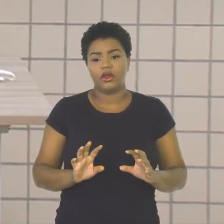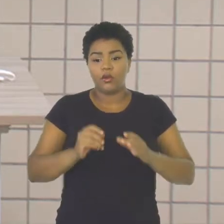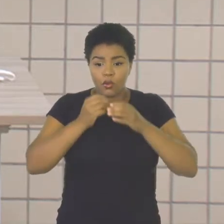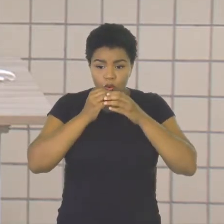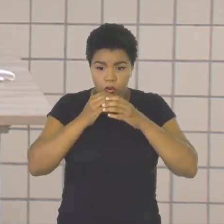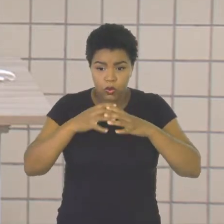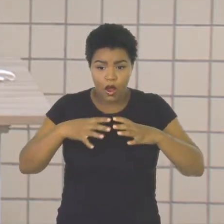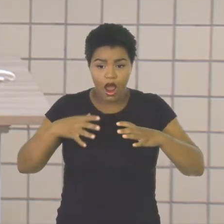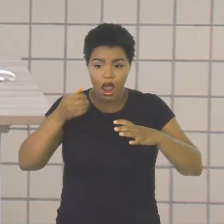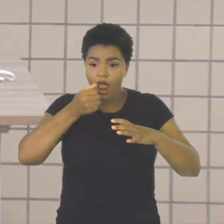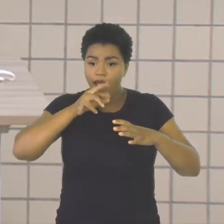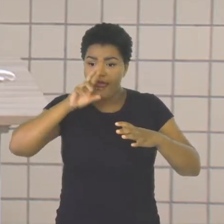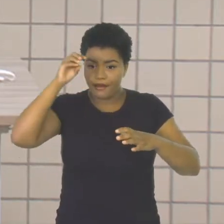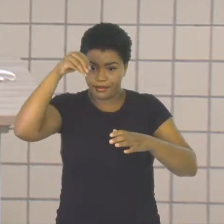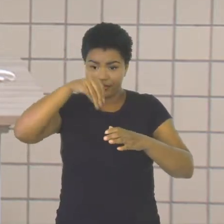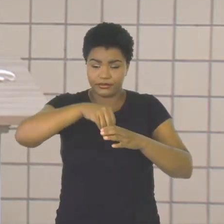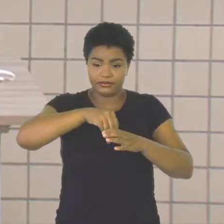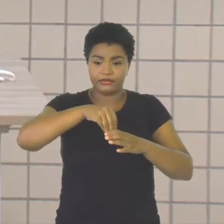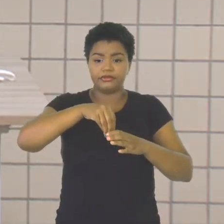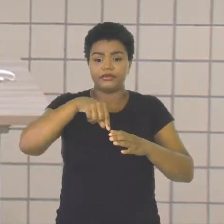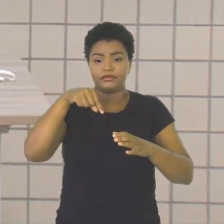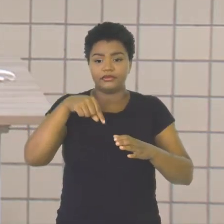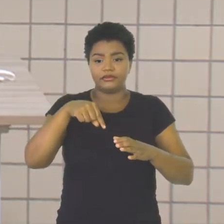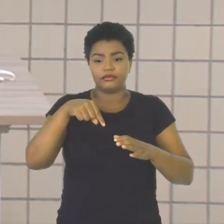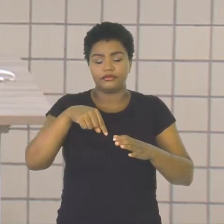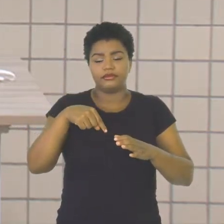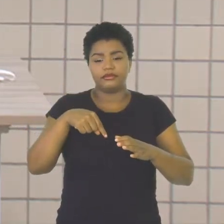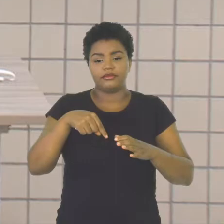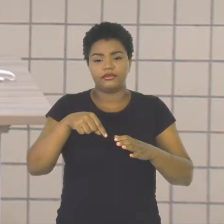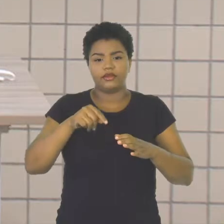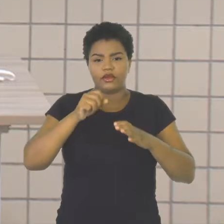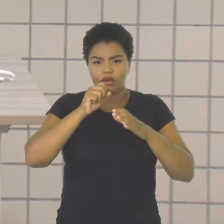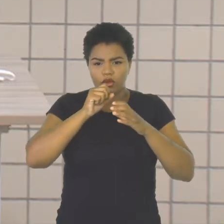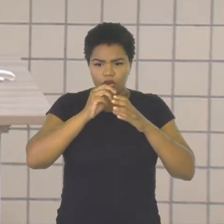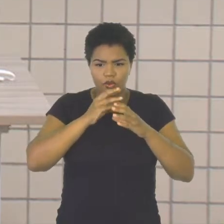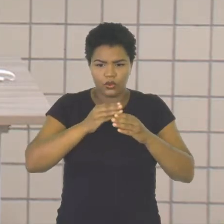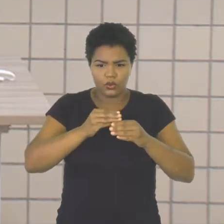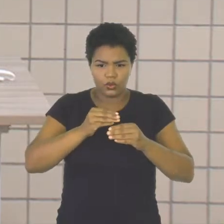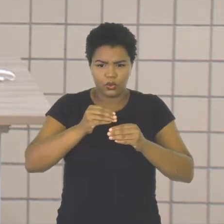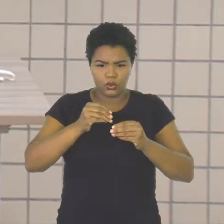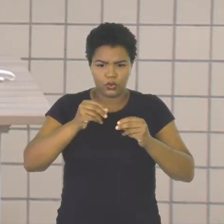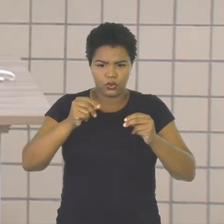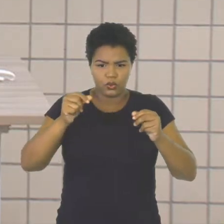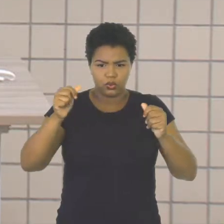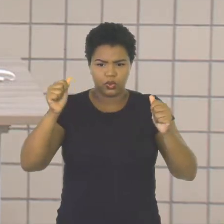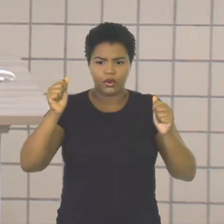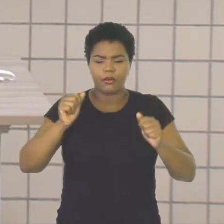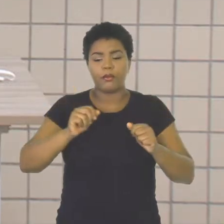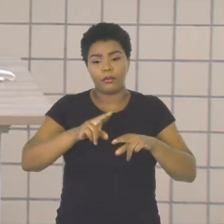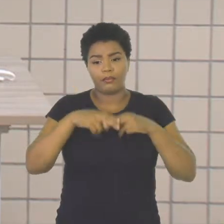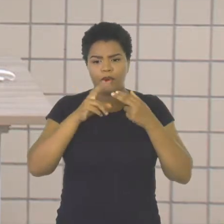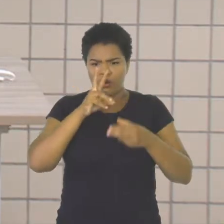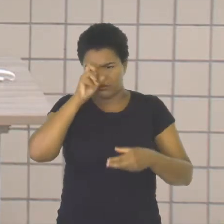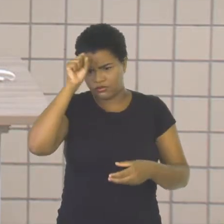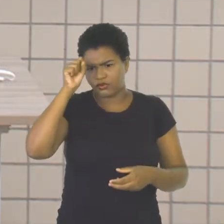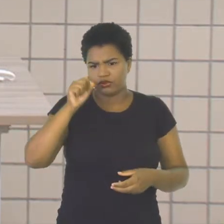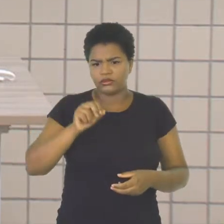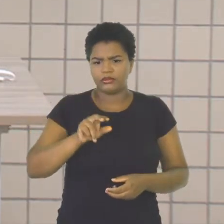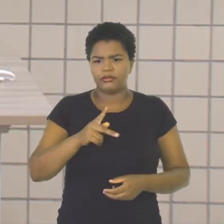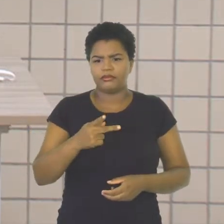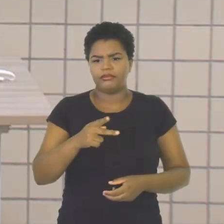aqui dentro, ele vai sair por uma determinada pressão. Por quê? Ele está